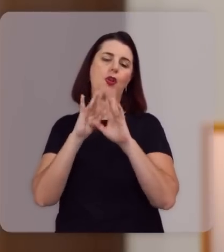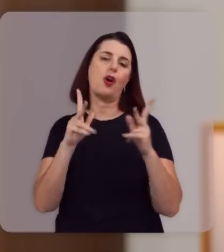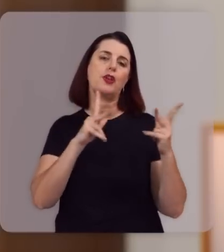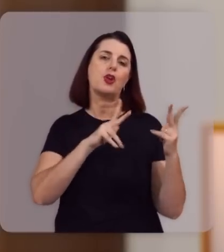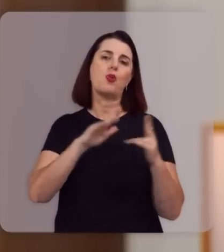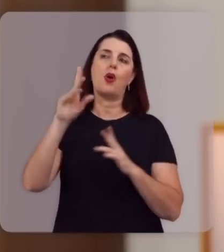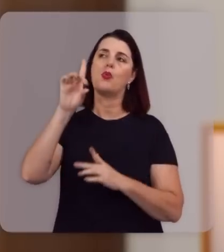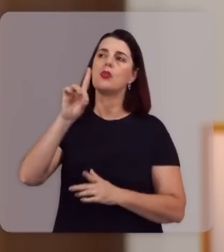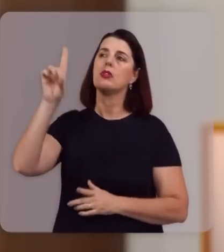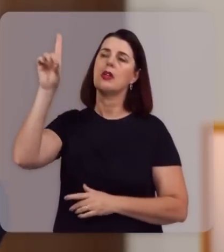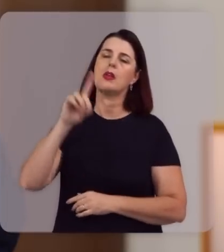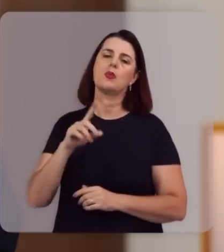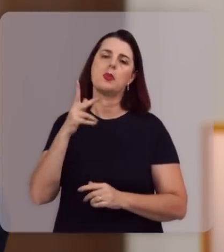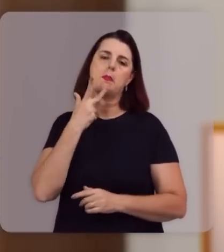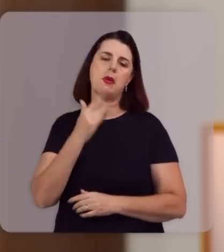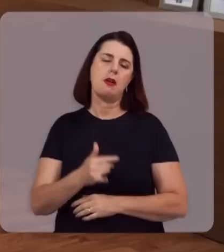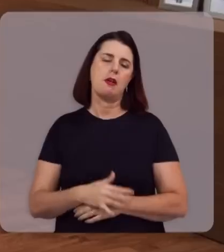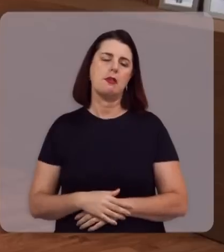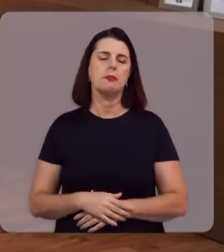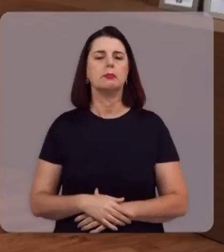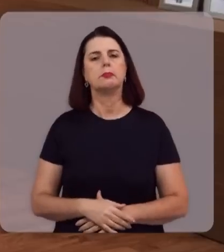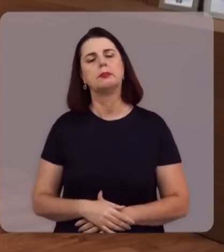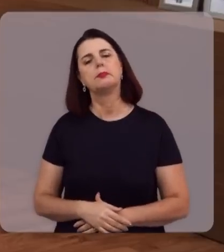do unigênito do Pai.